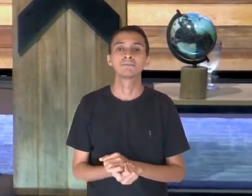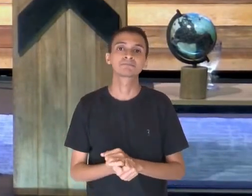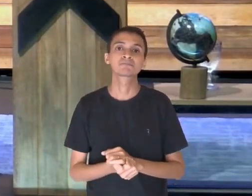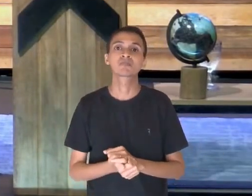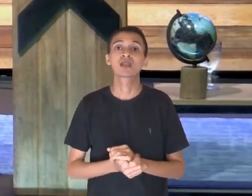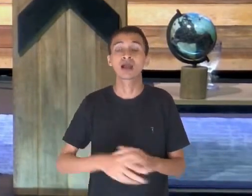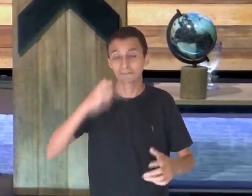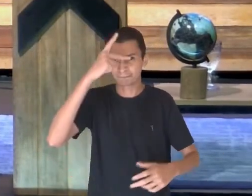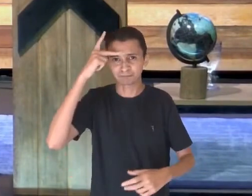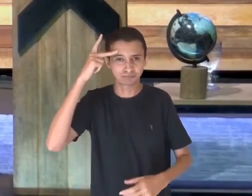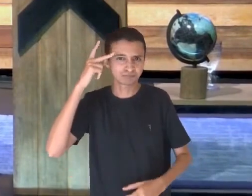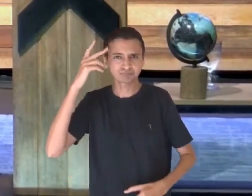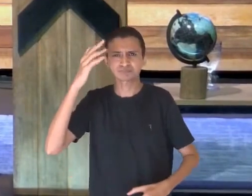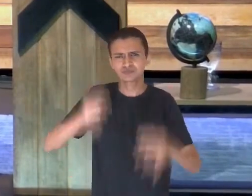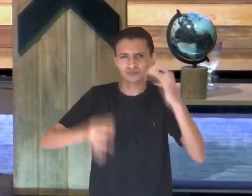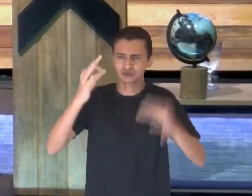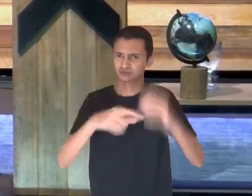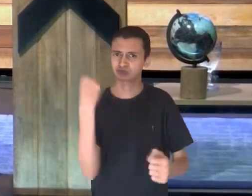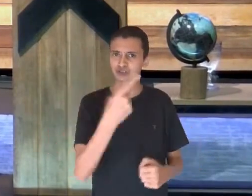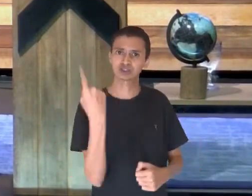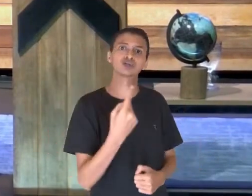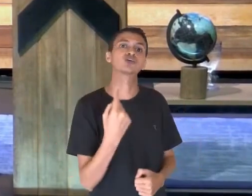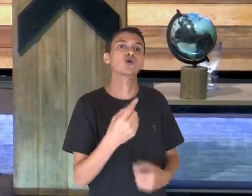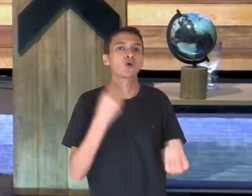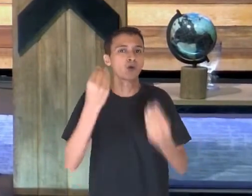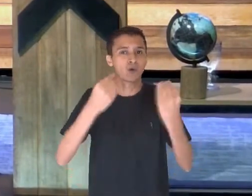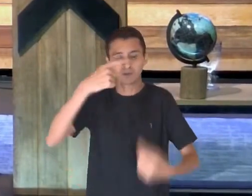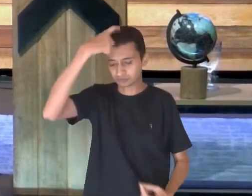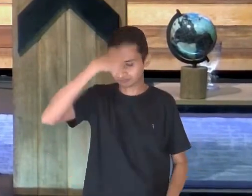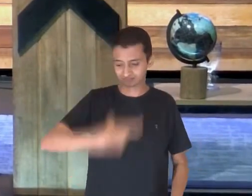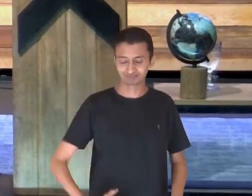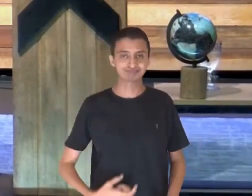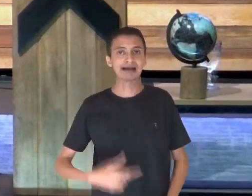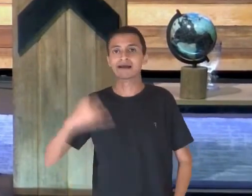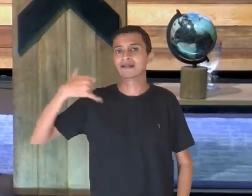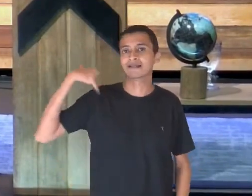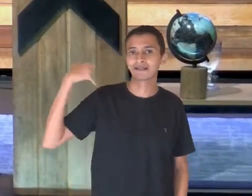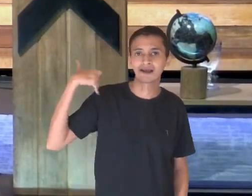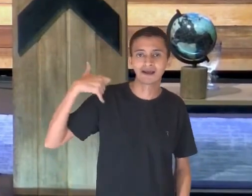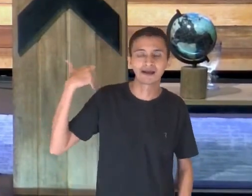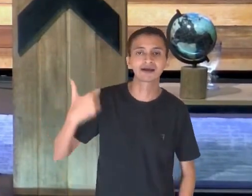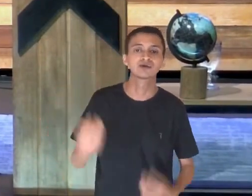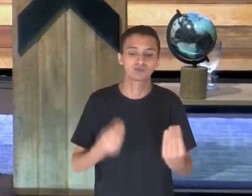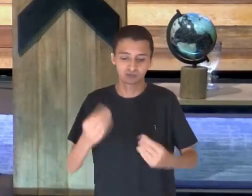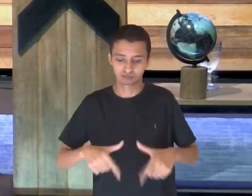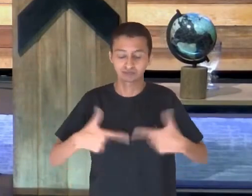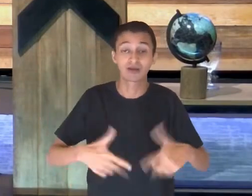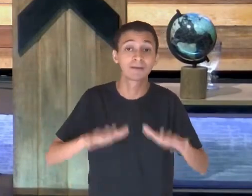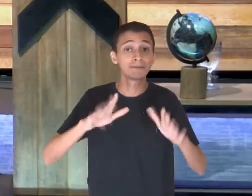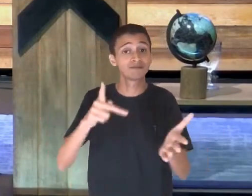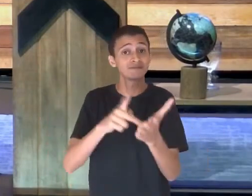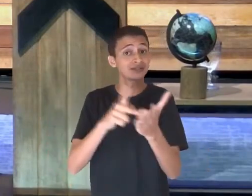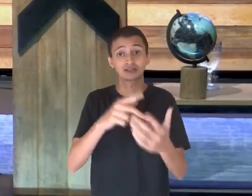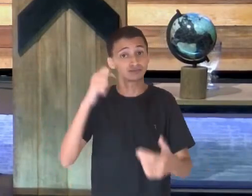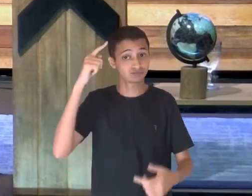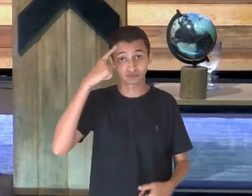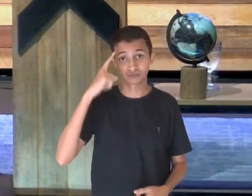pela nossa aparência, pela nossa fragilidade, pela nossa idade, pela nossa maneira de ser, mas elas não